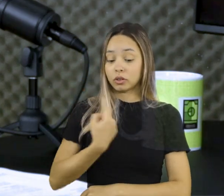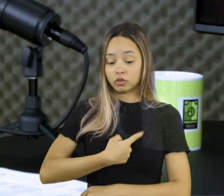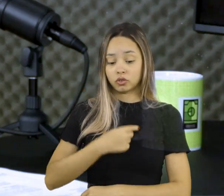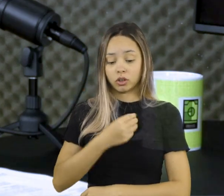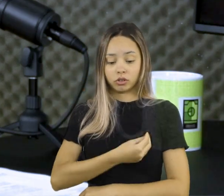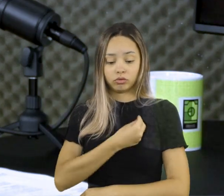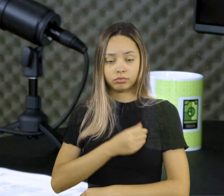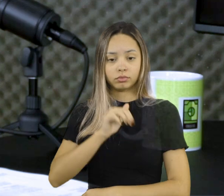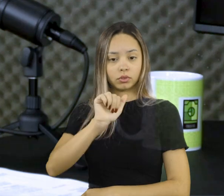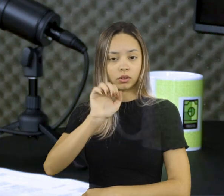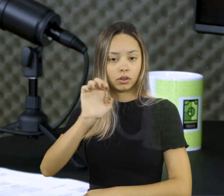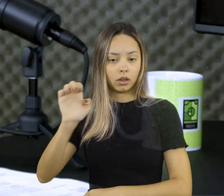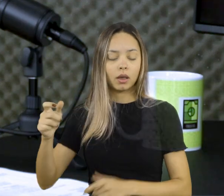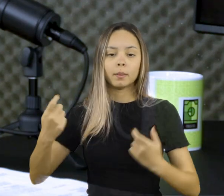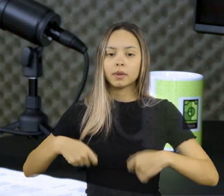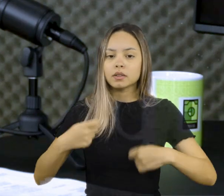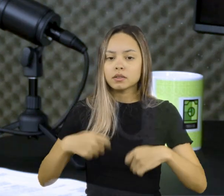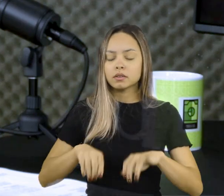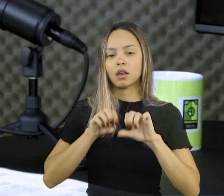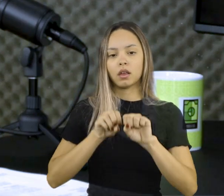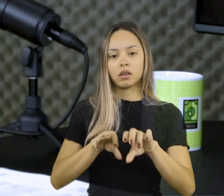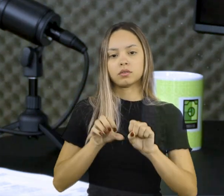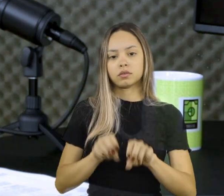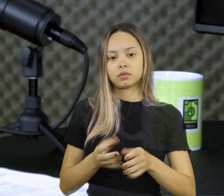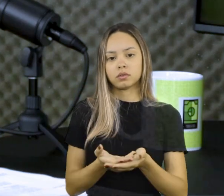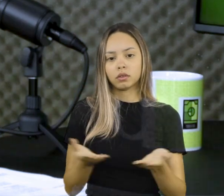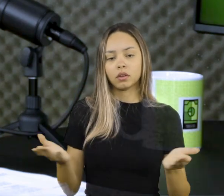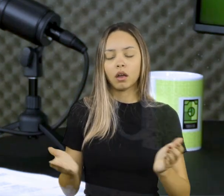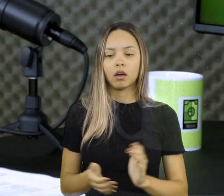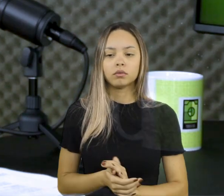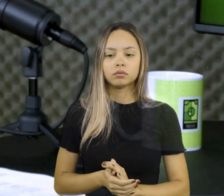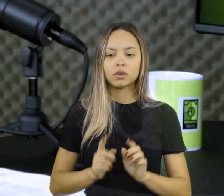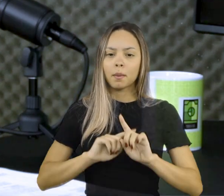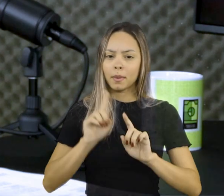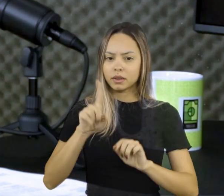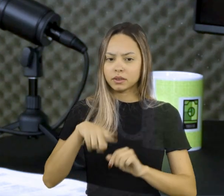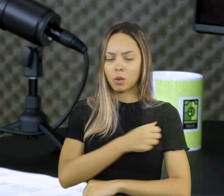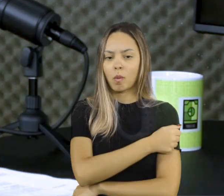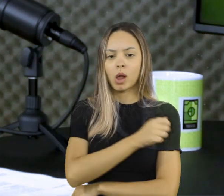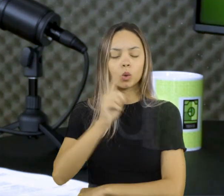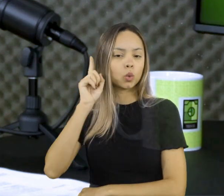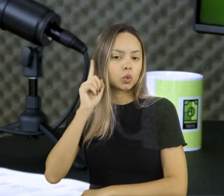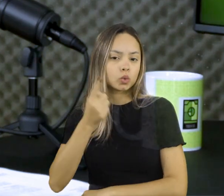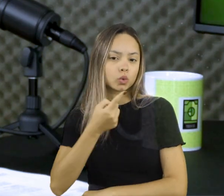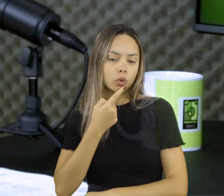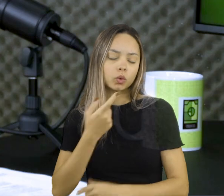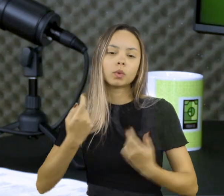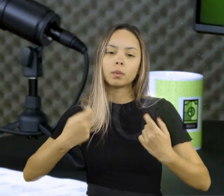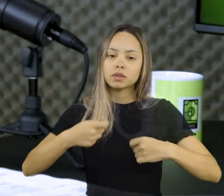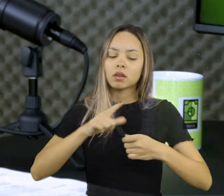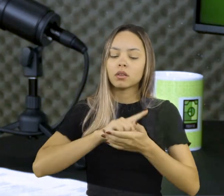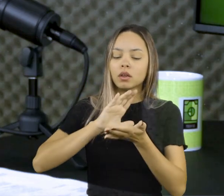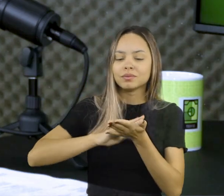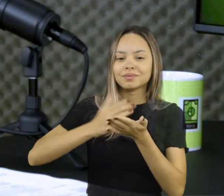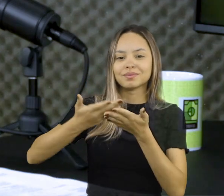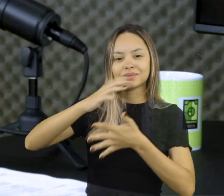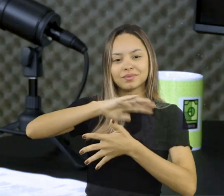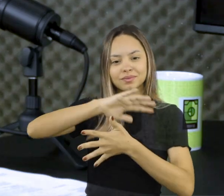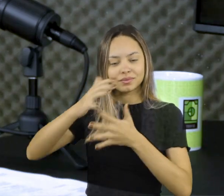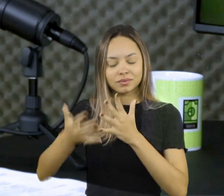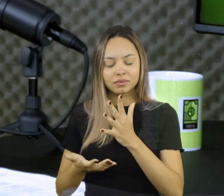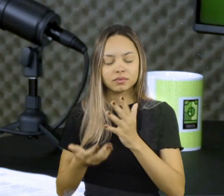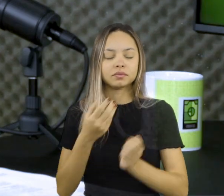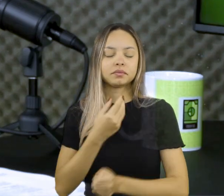ensiná-lo. Somos nós do AE. Mas é o estudante surdo. Vai precisar do intérprete de